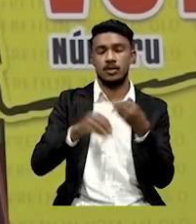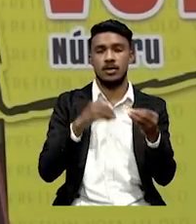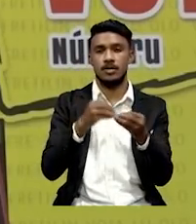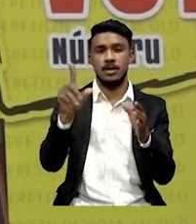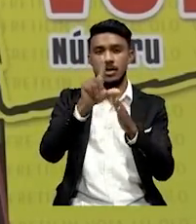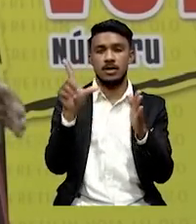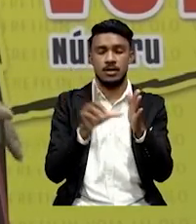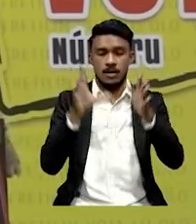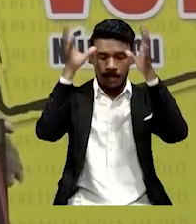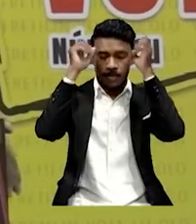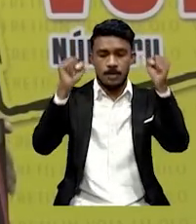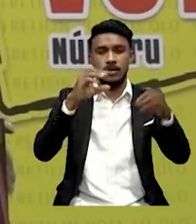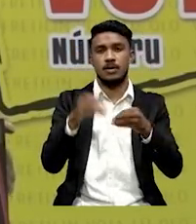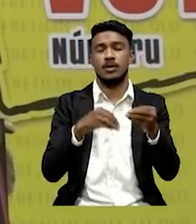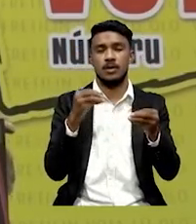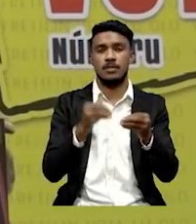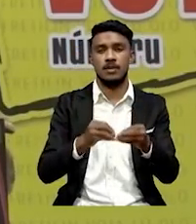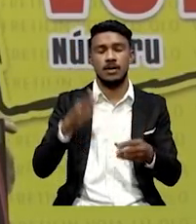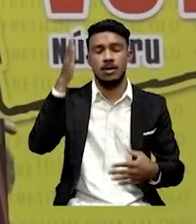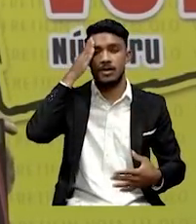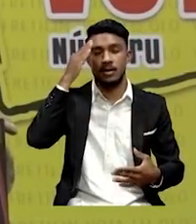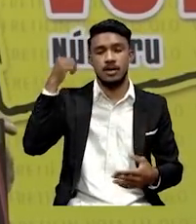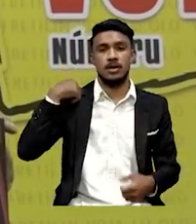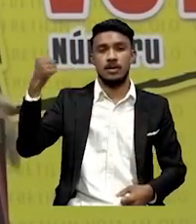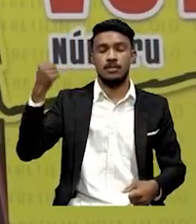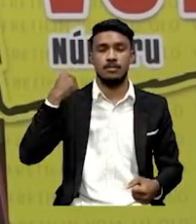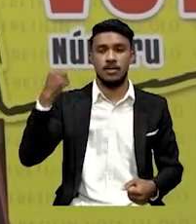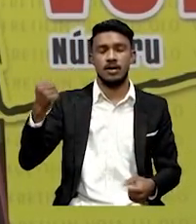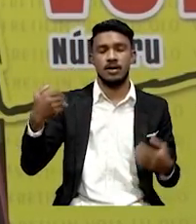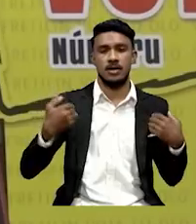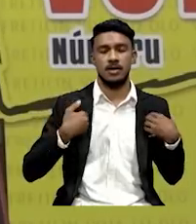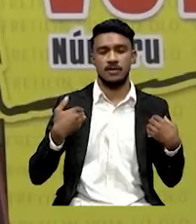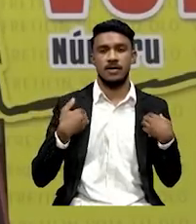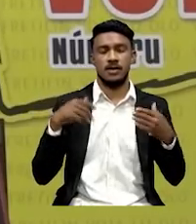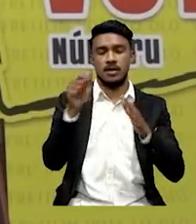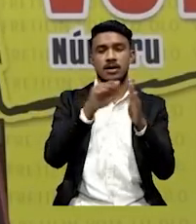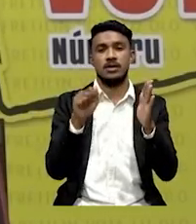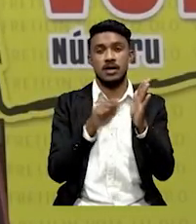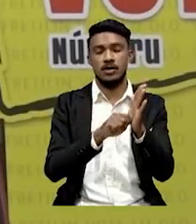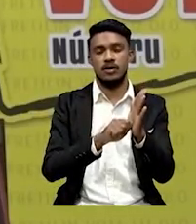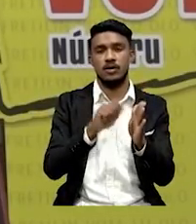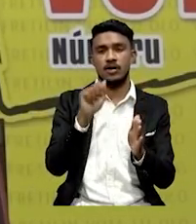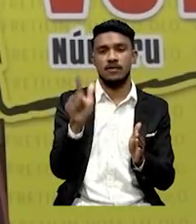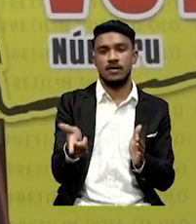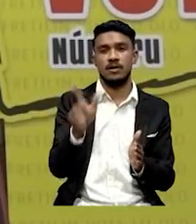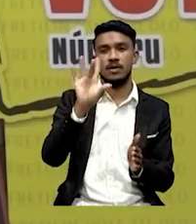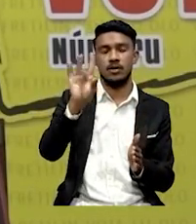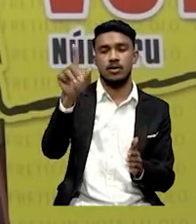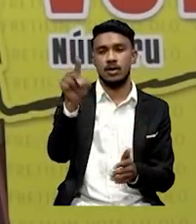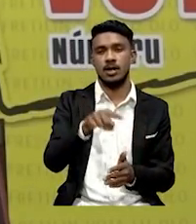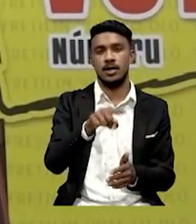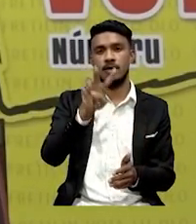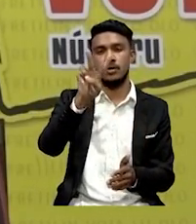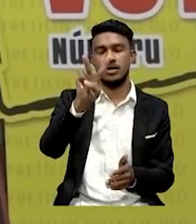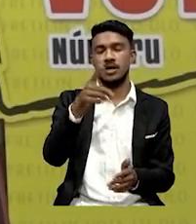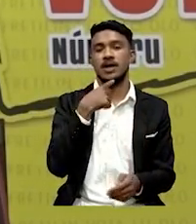República, com os princípios campanha eleitoral, neve Artur e artigo 28, a linha 2,